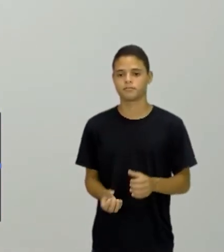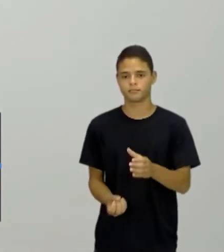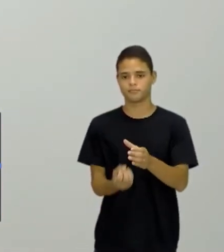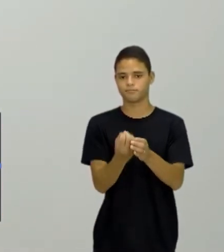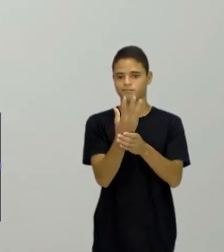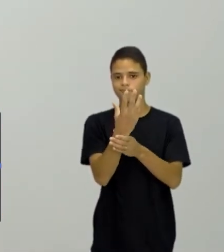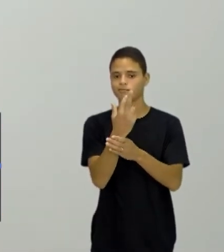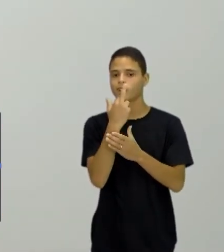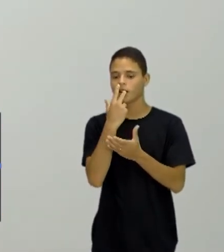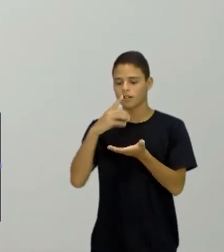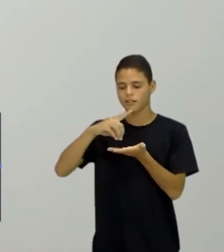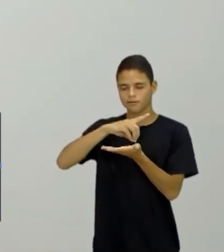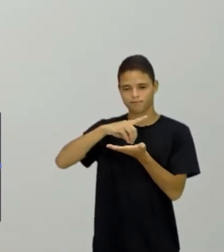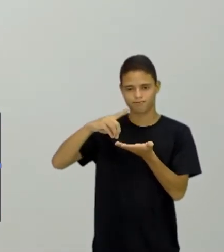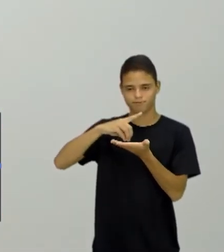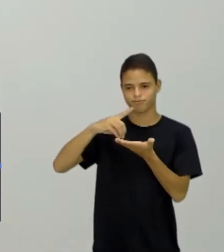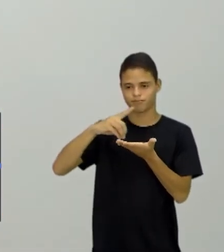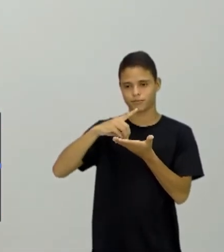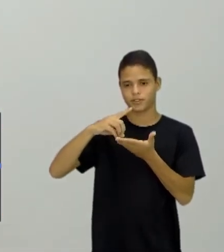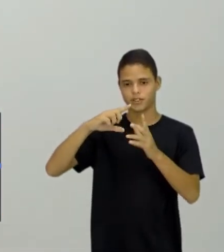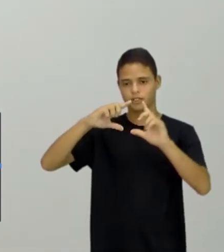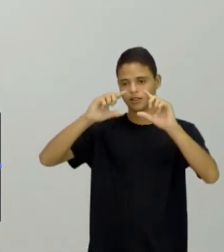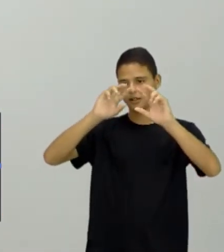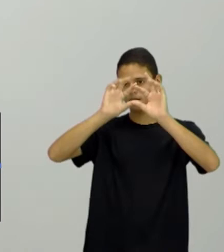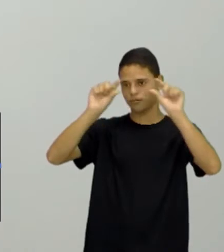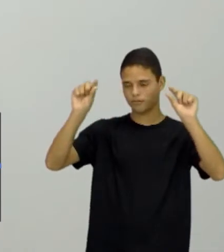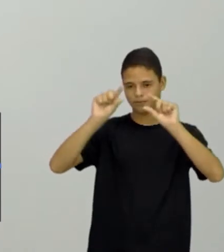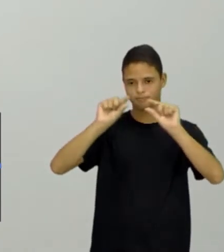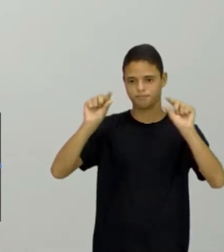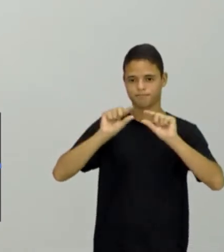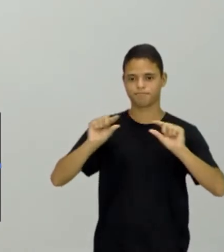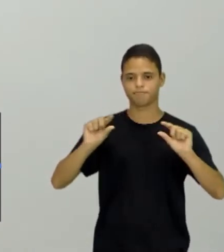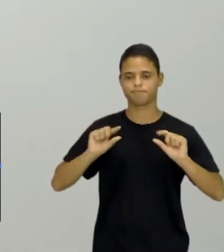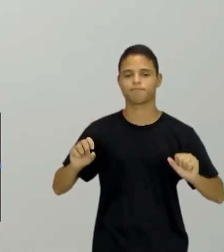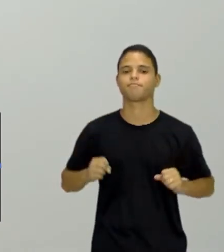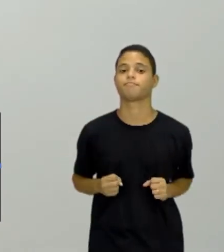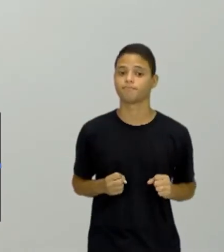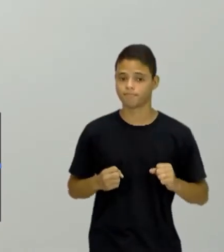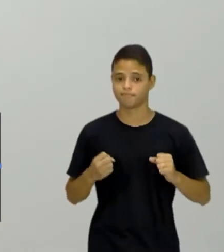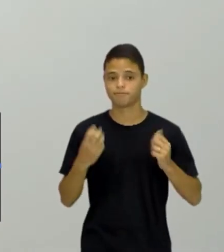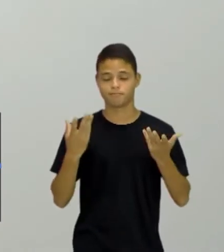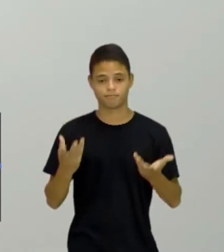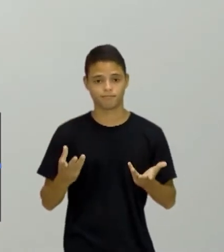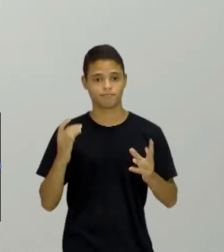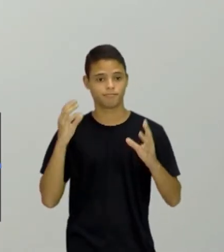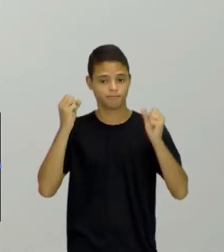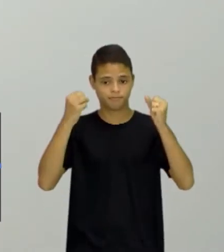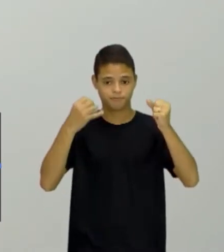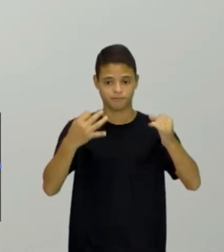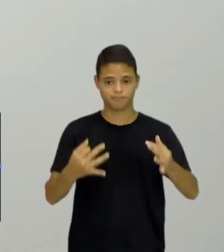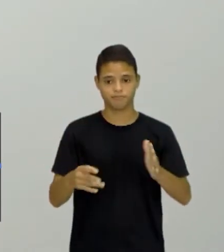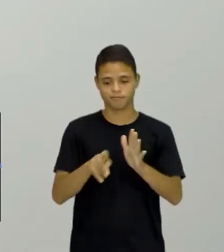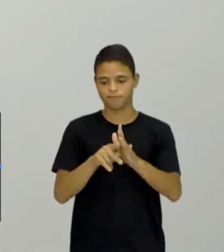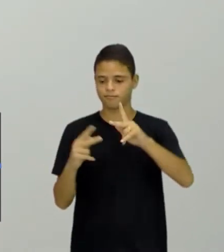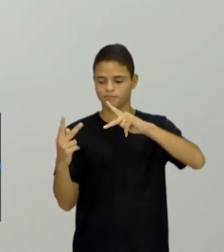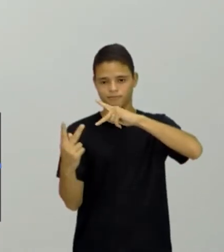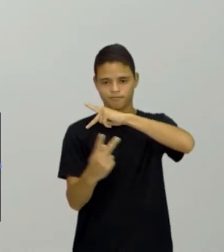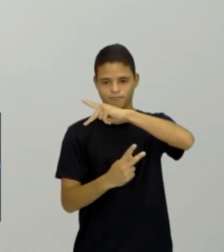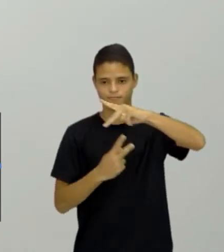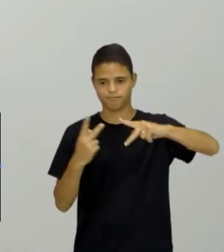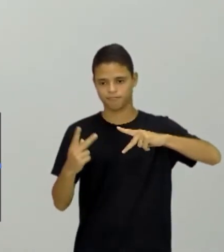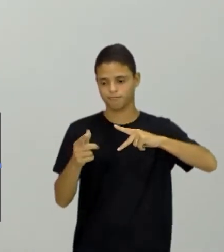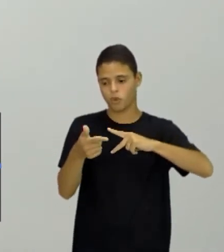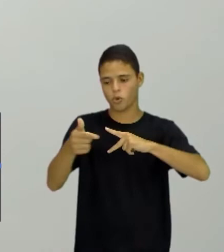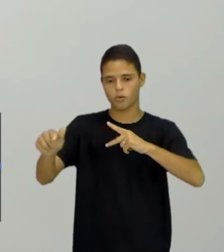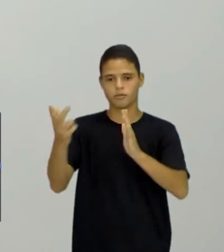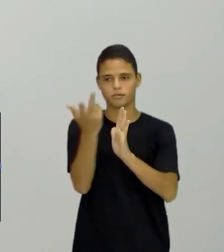linguagem digital de pixels. Então, considerando que a resolução que foi feita, não esse planeta, mas a próxima figura,